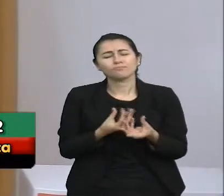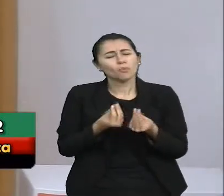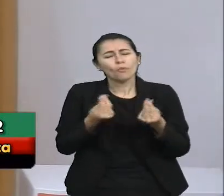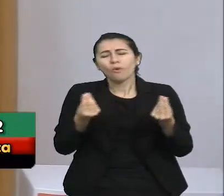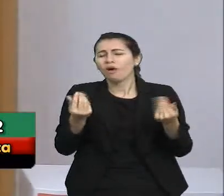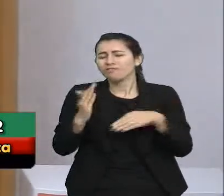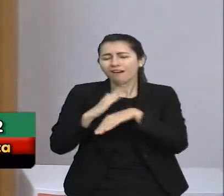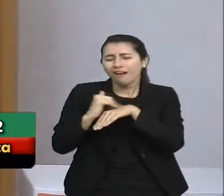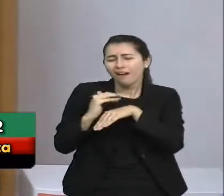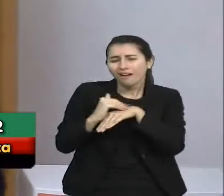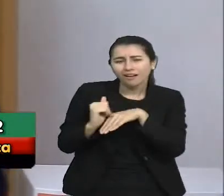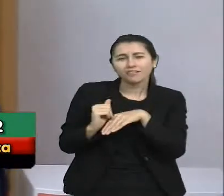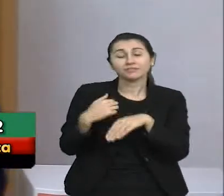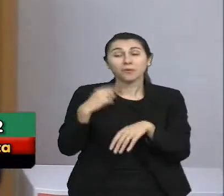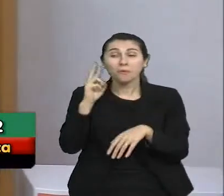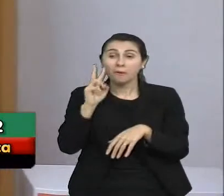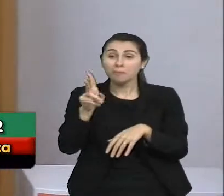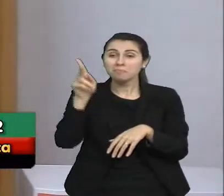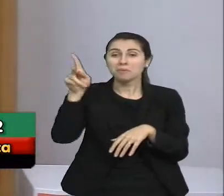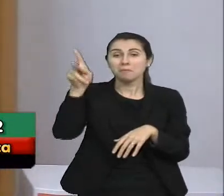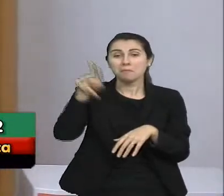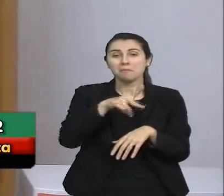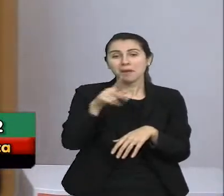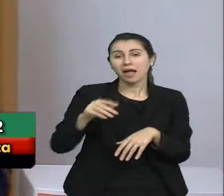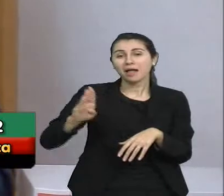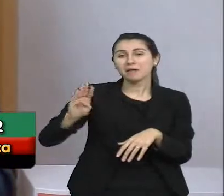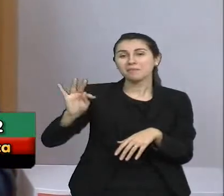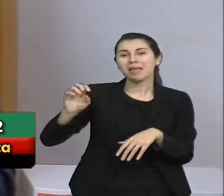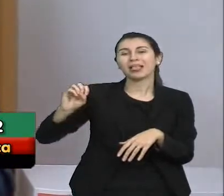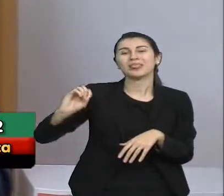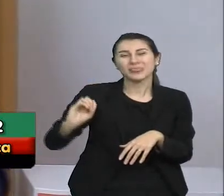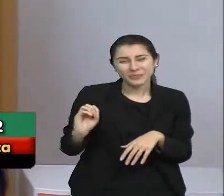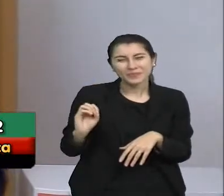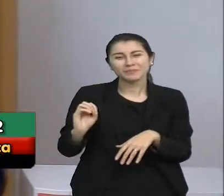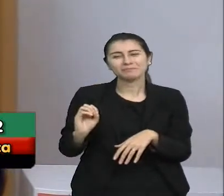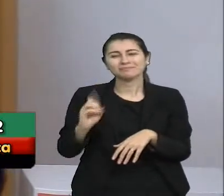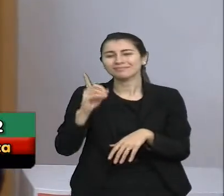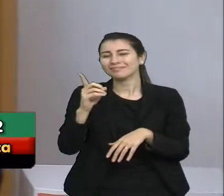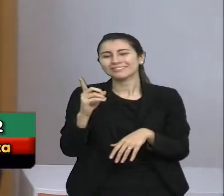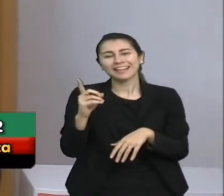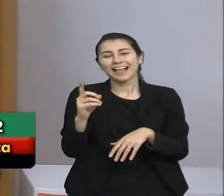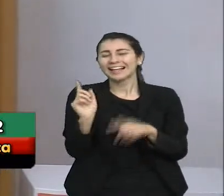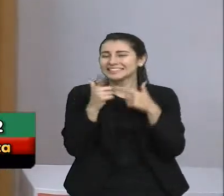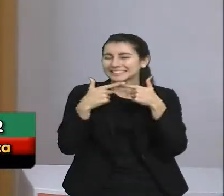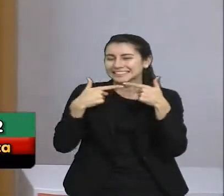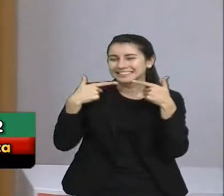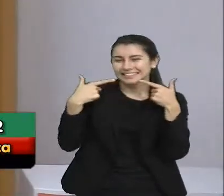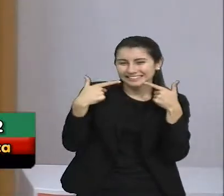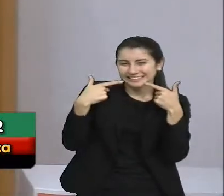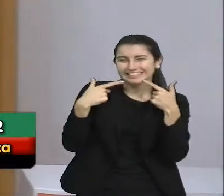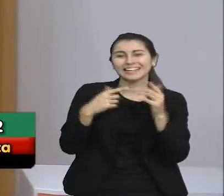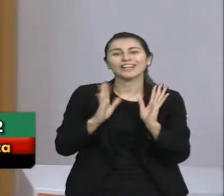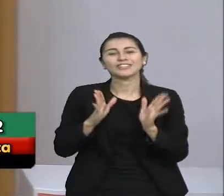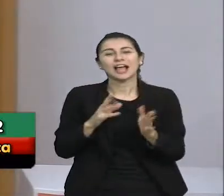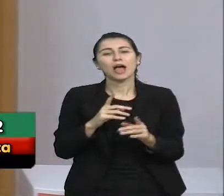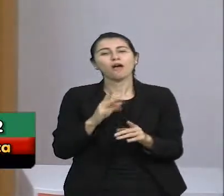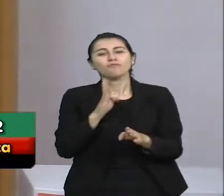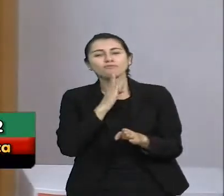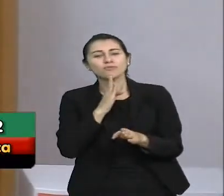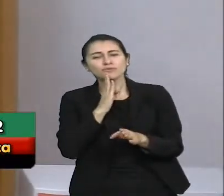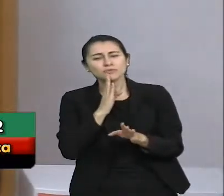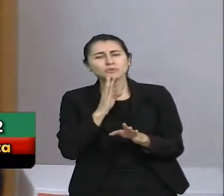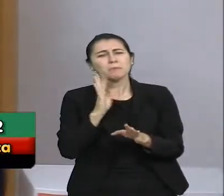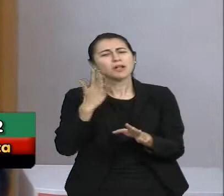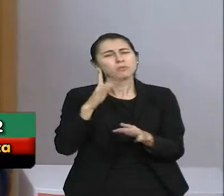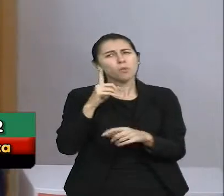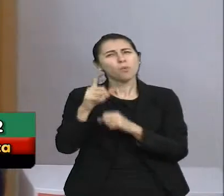caminhada. Olho para o Padre Beto, com essa simpatia, que a gente só se conhecia, por mais que integremos a mesma comissão por mais de um